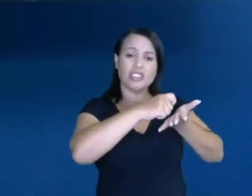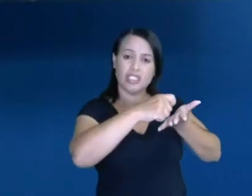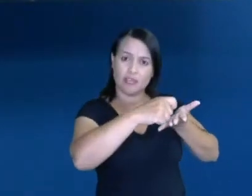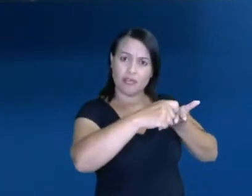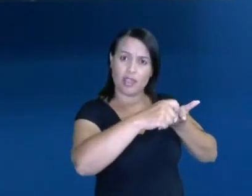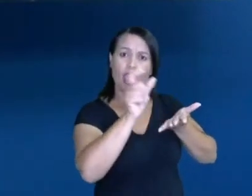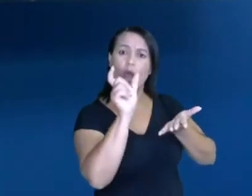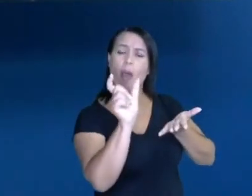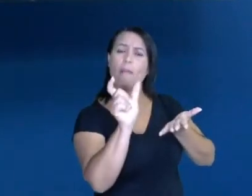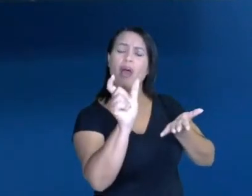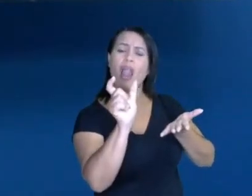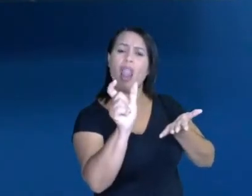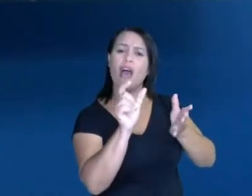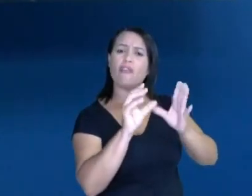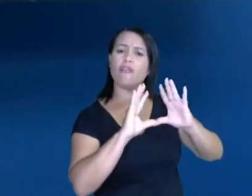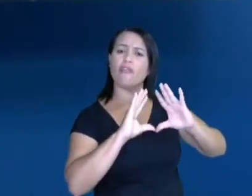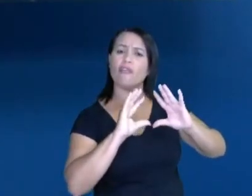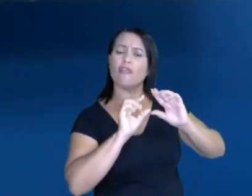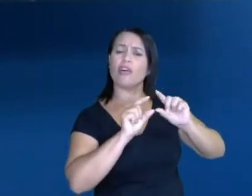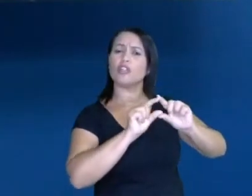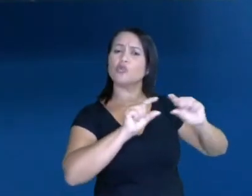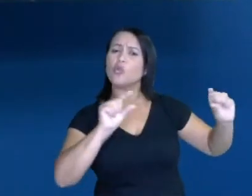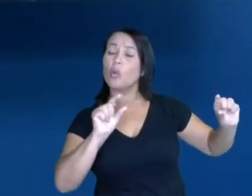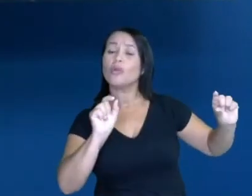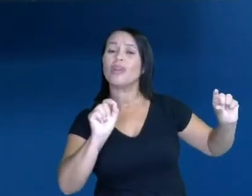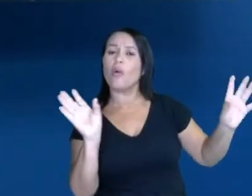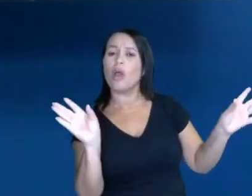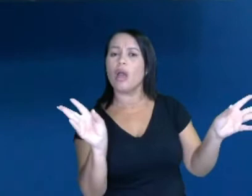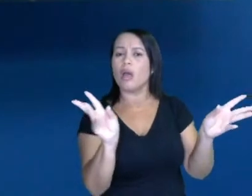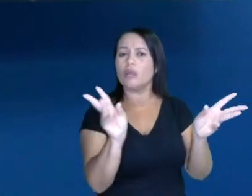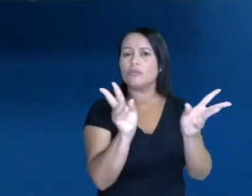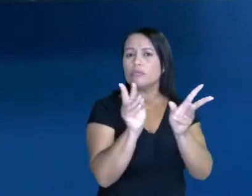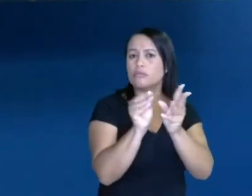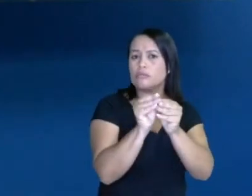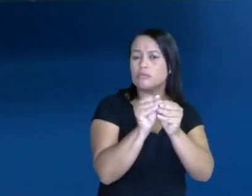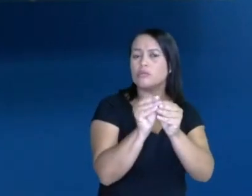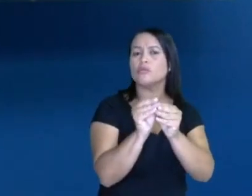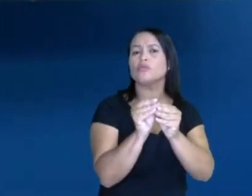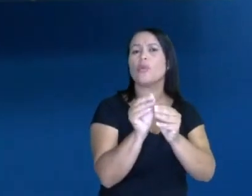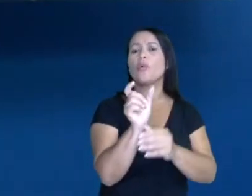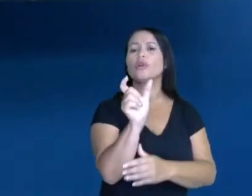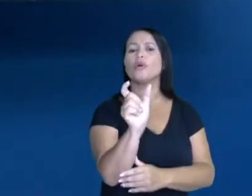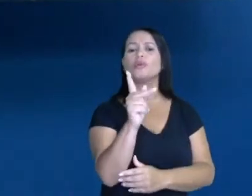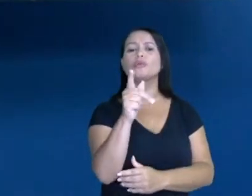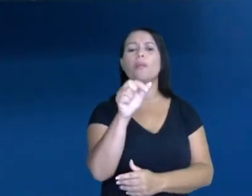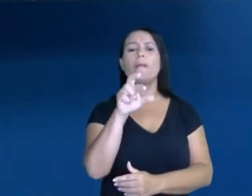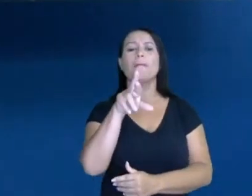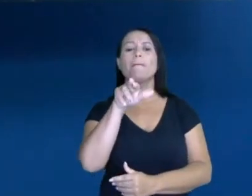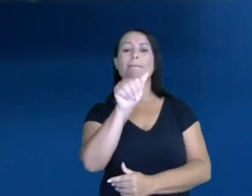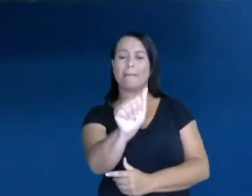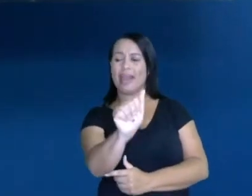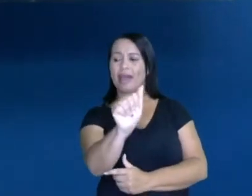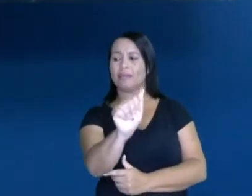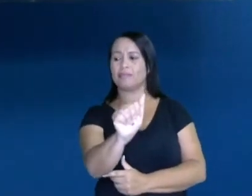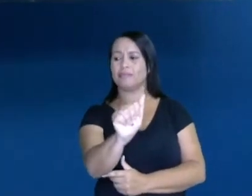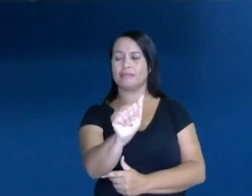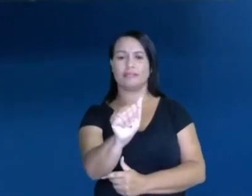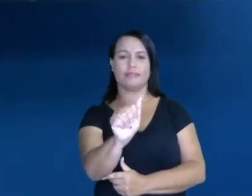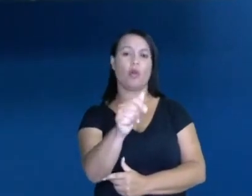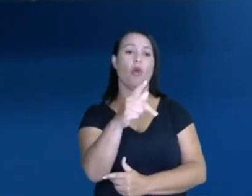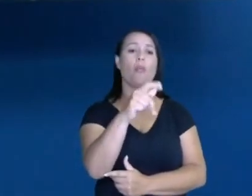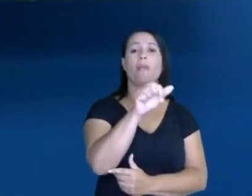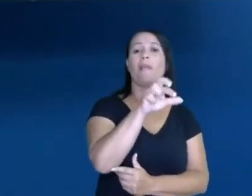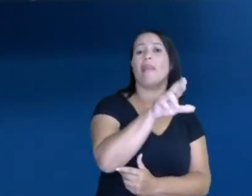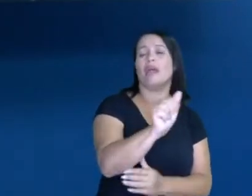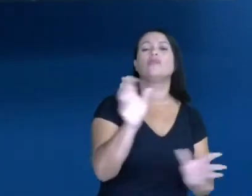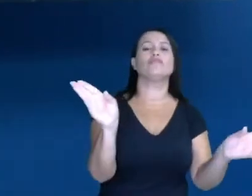escrever essa palavra por completo, eu vou reduzir essa palavra. Quando eu uso o pra, em vez de utilizar o para, eu estou